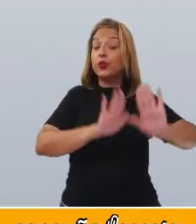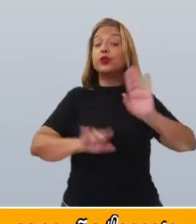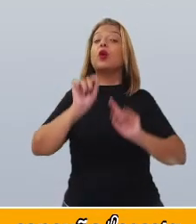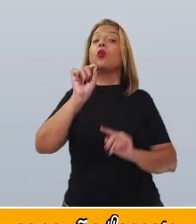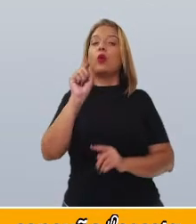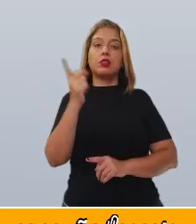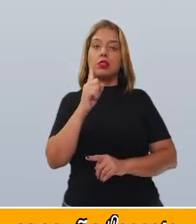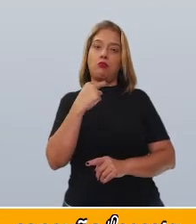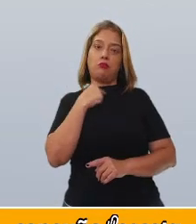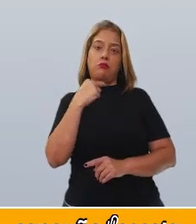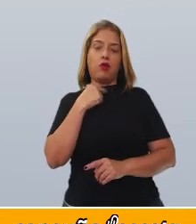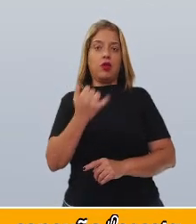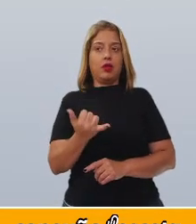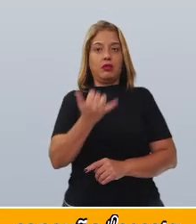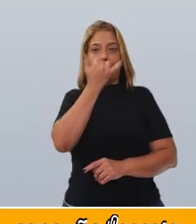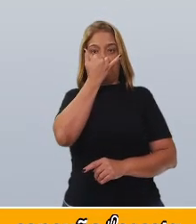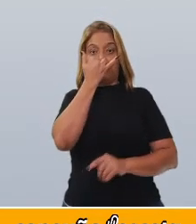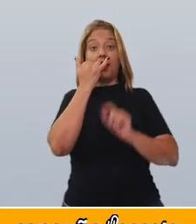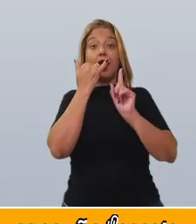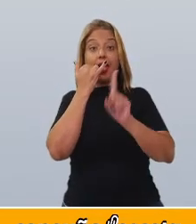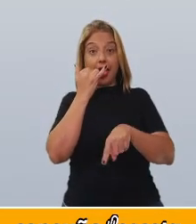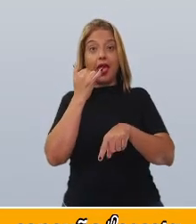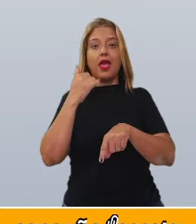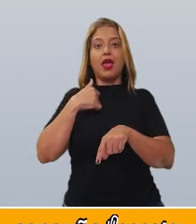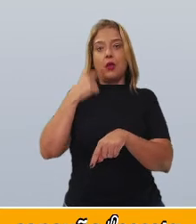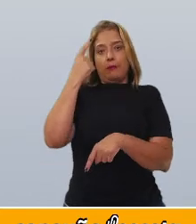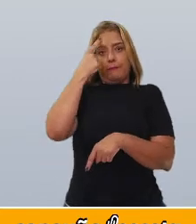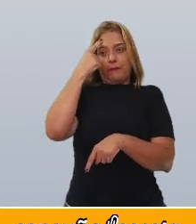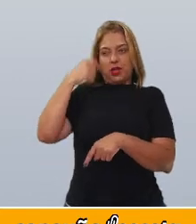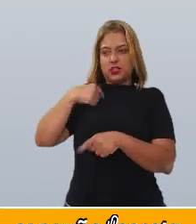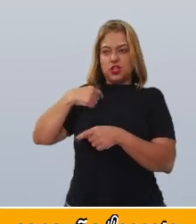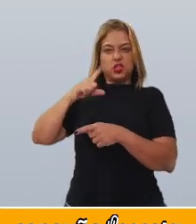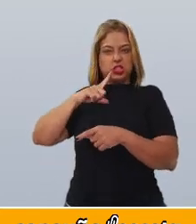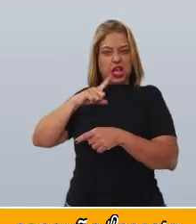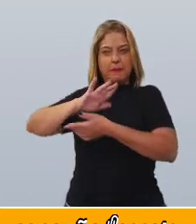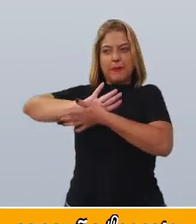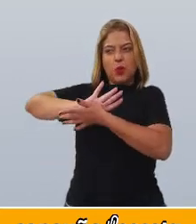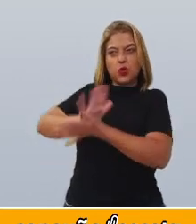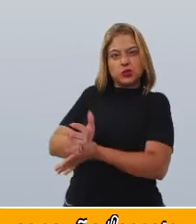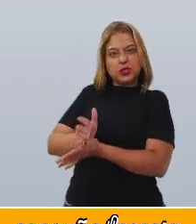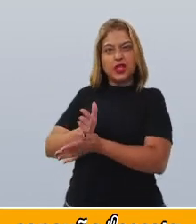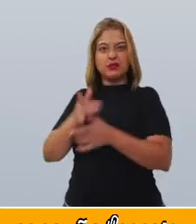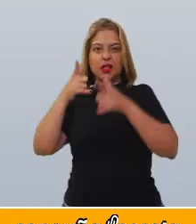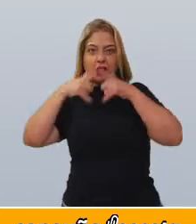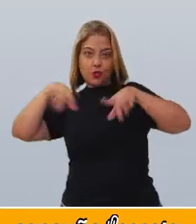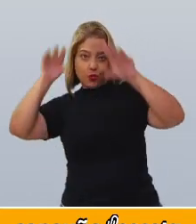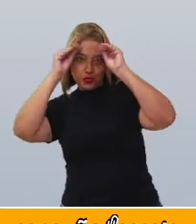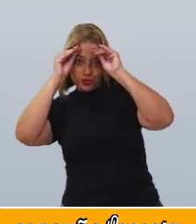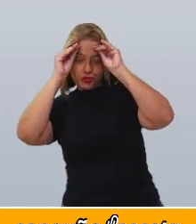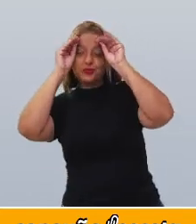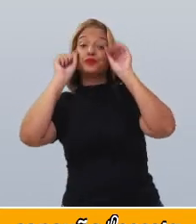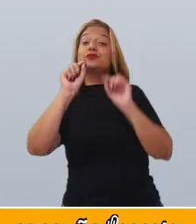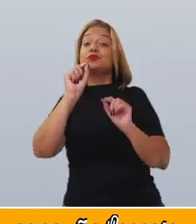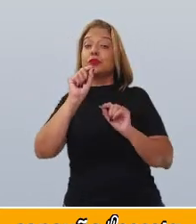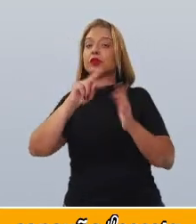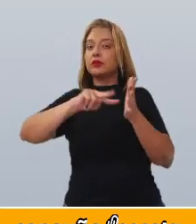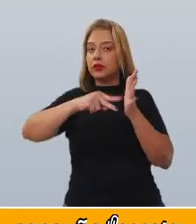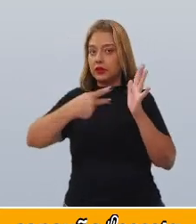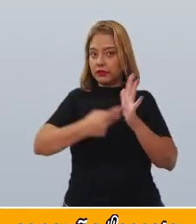erro de praticar o preconceito linguístico. O preconceito linguístico consiste